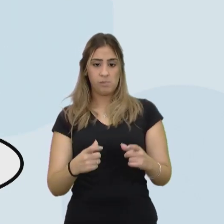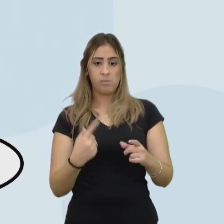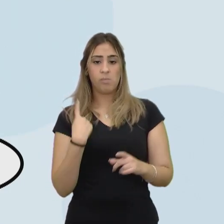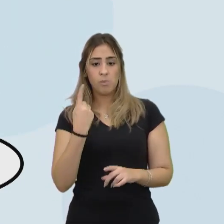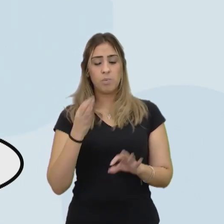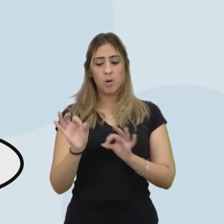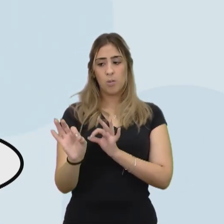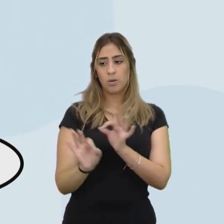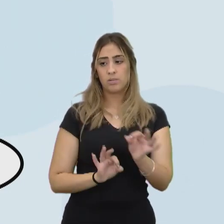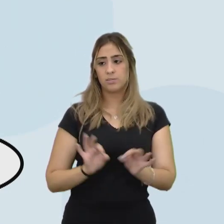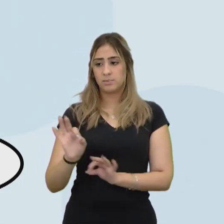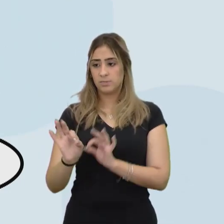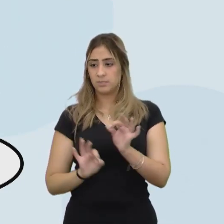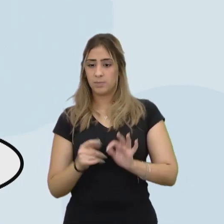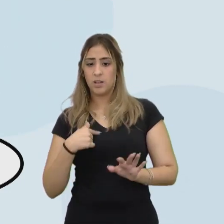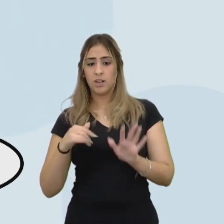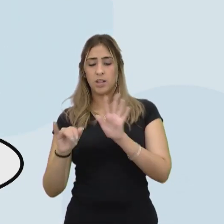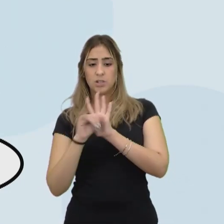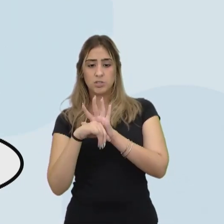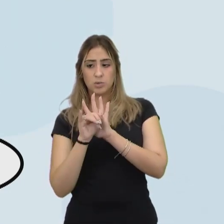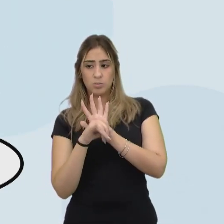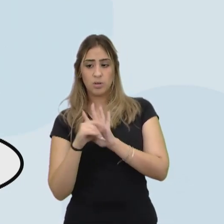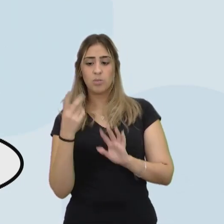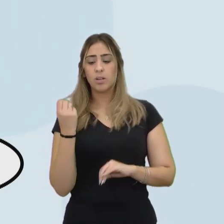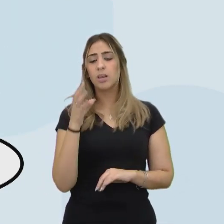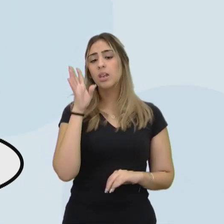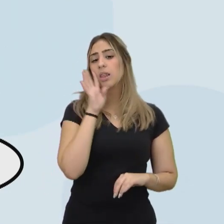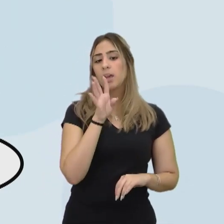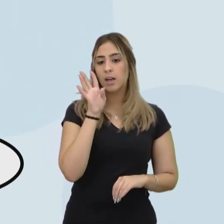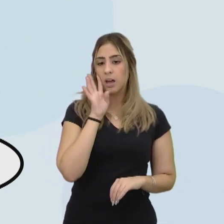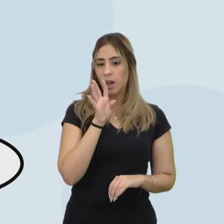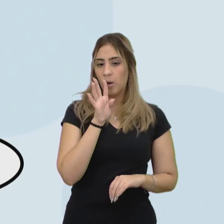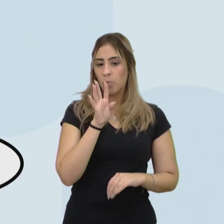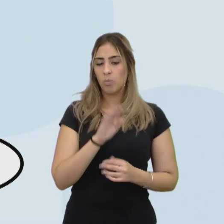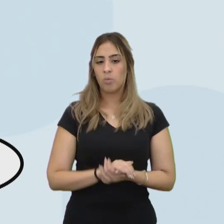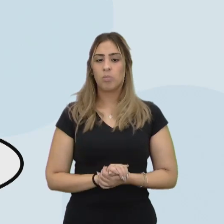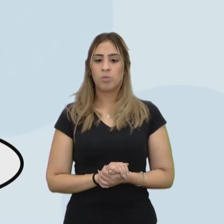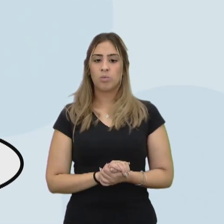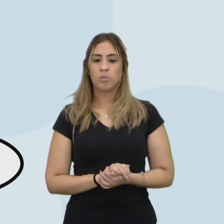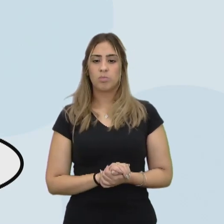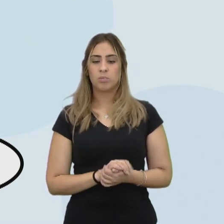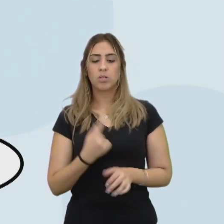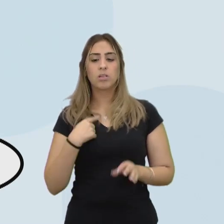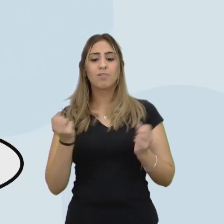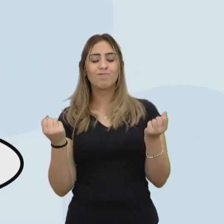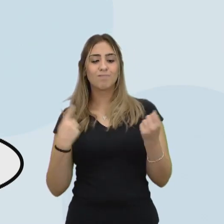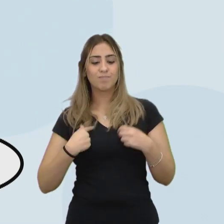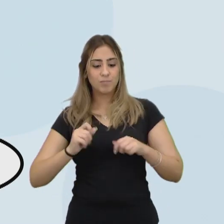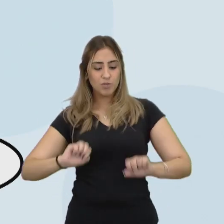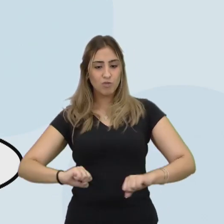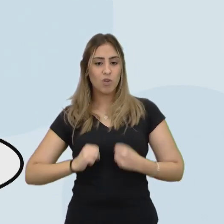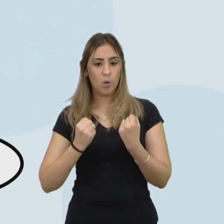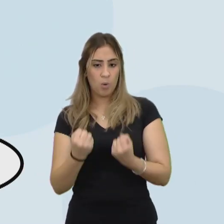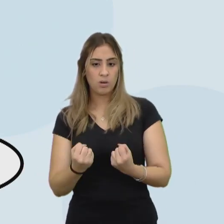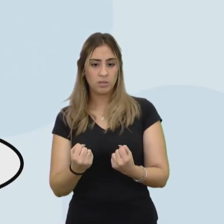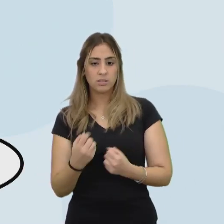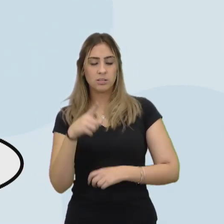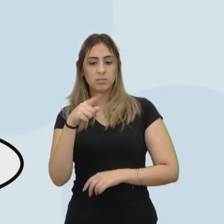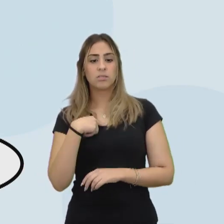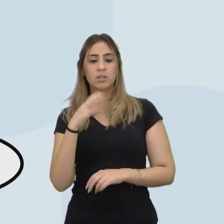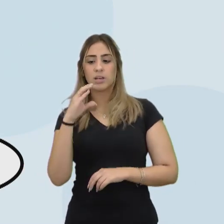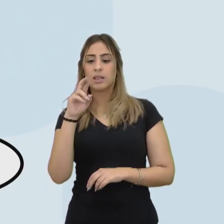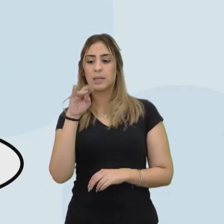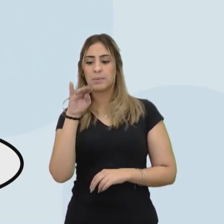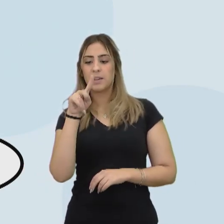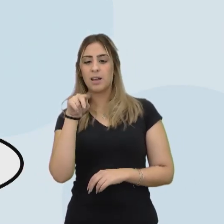uma organização institucional e legal que força e que